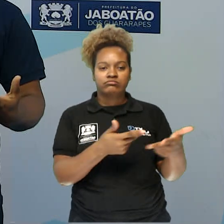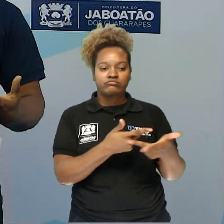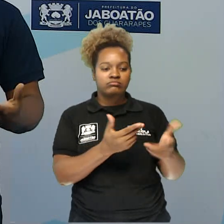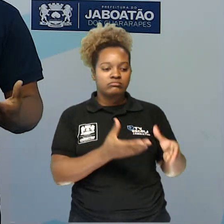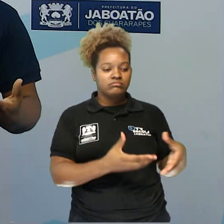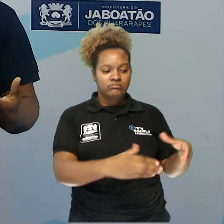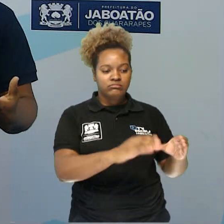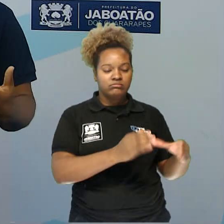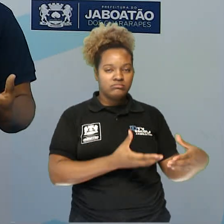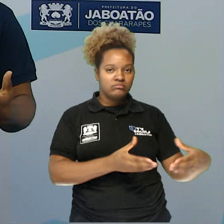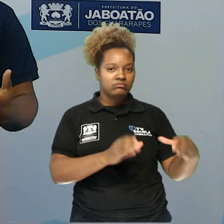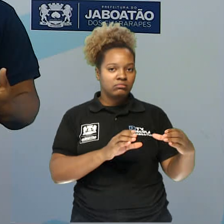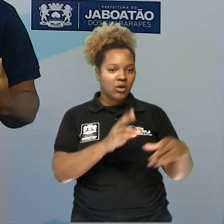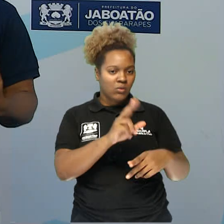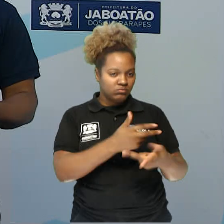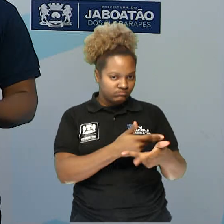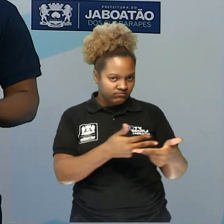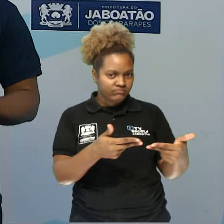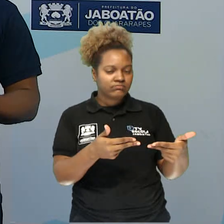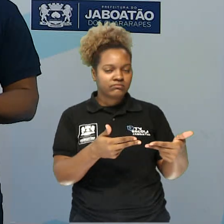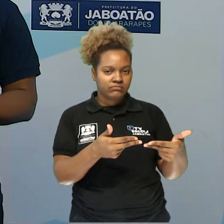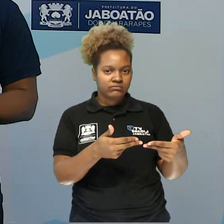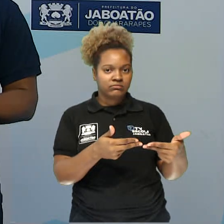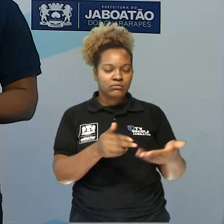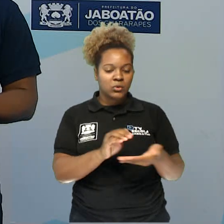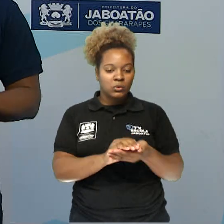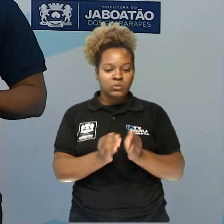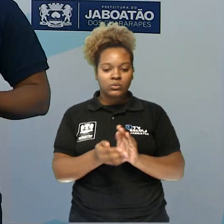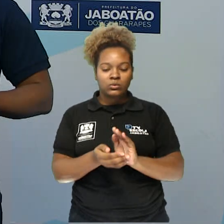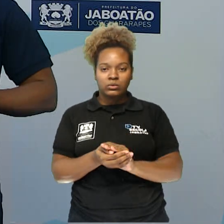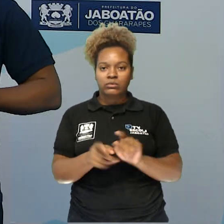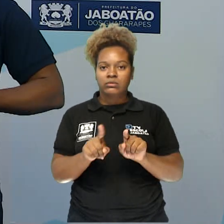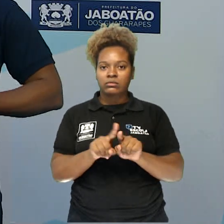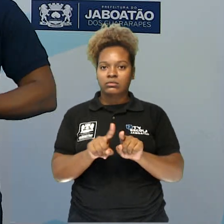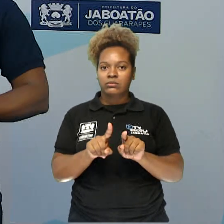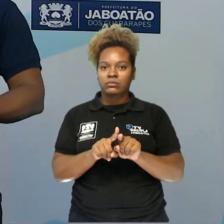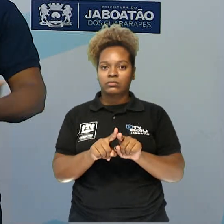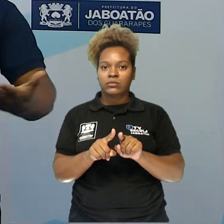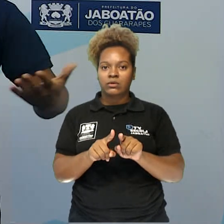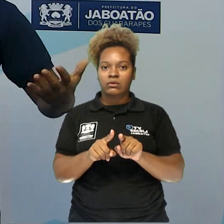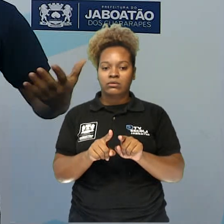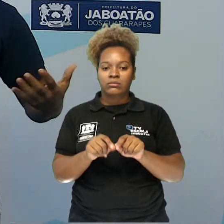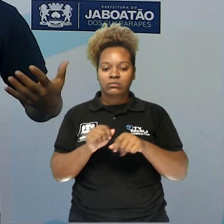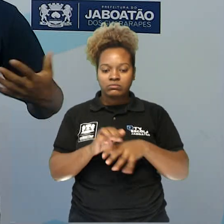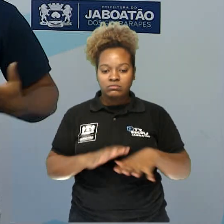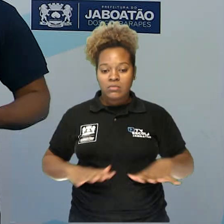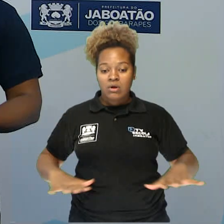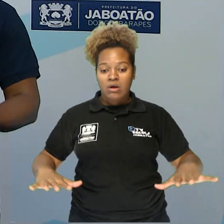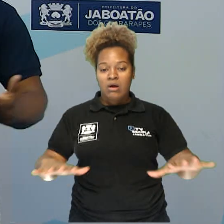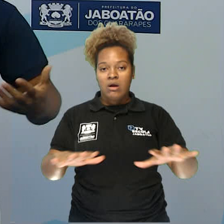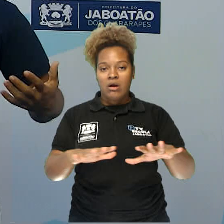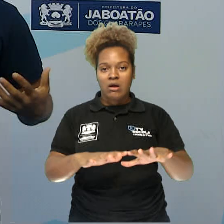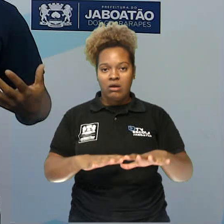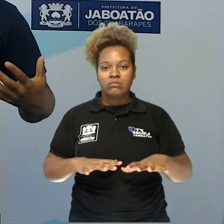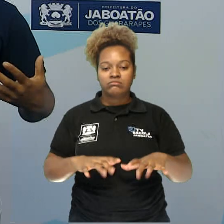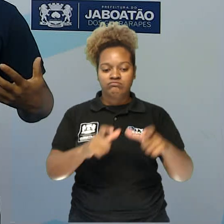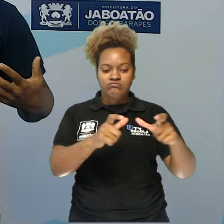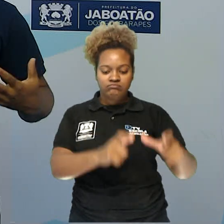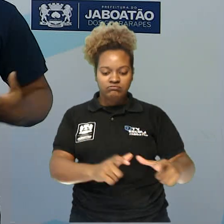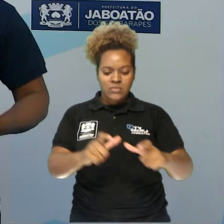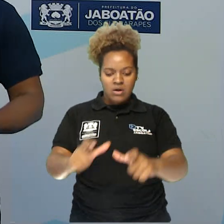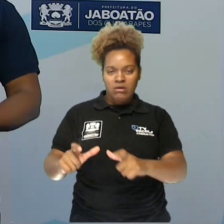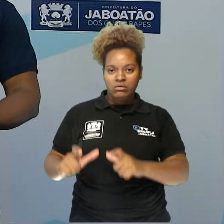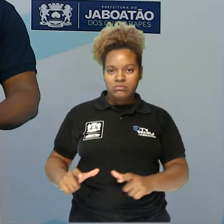alguns objetos, né? E o solo argiloso também é usado como espaço geográfico, local onde